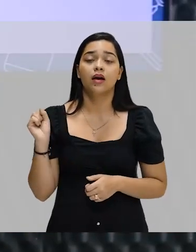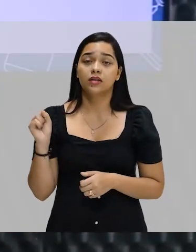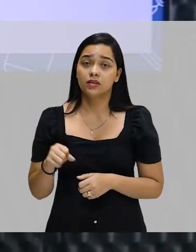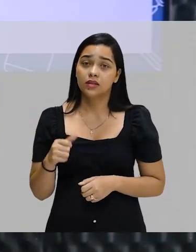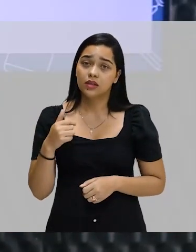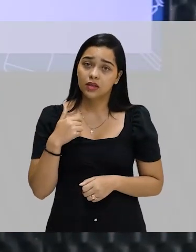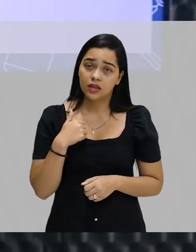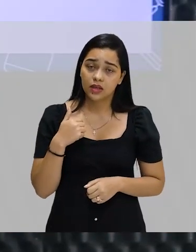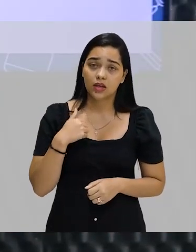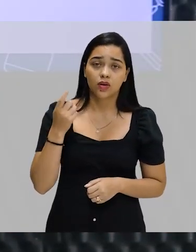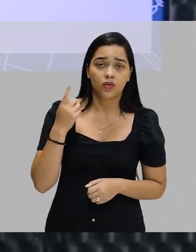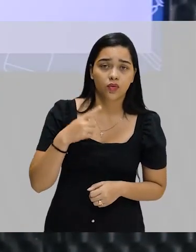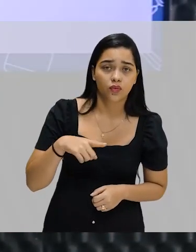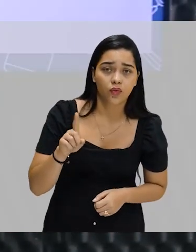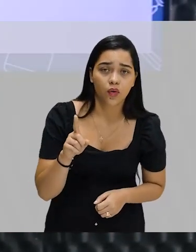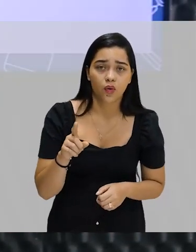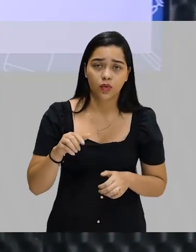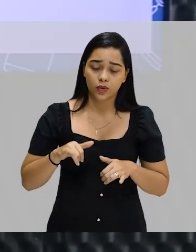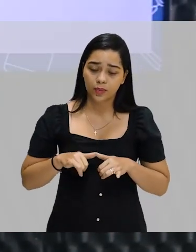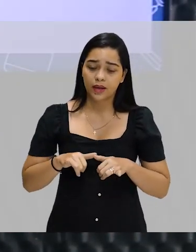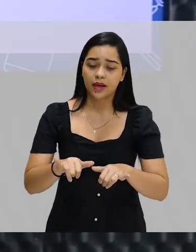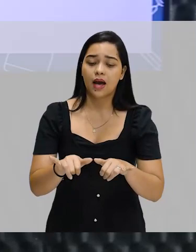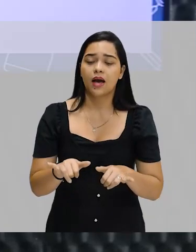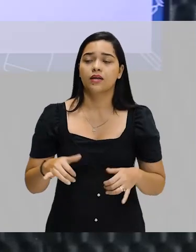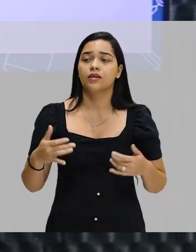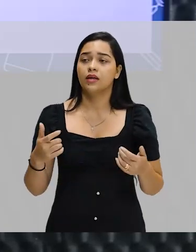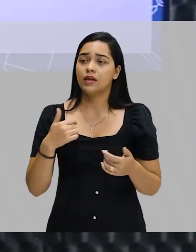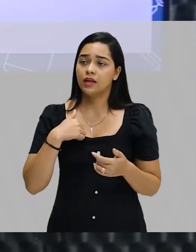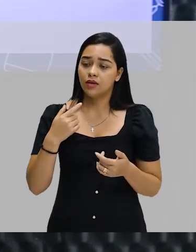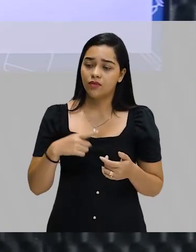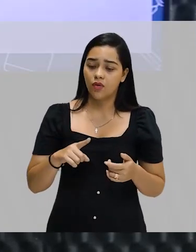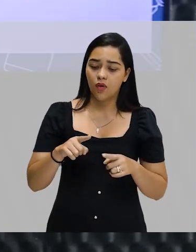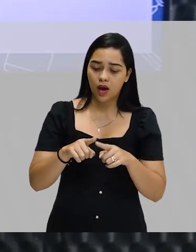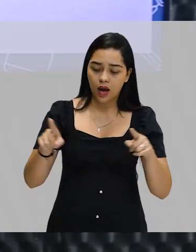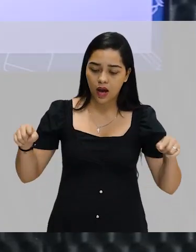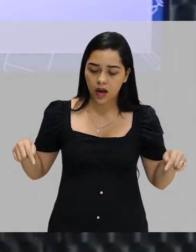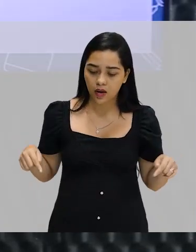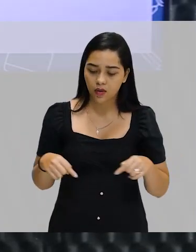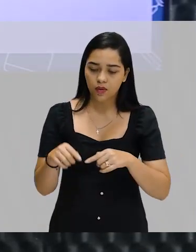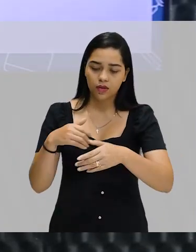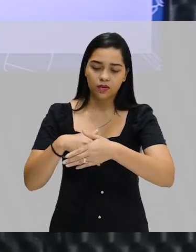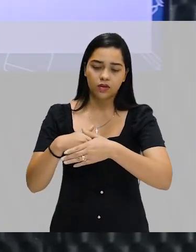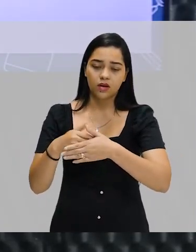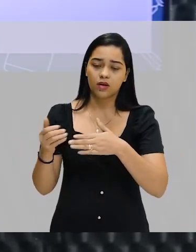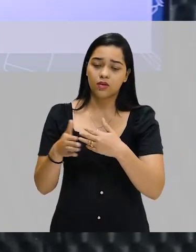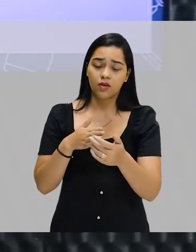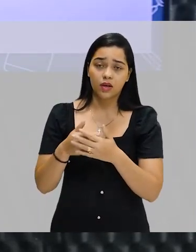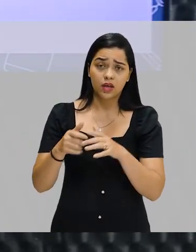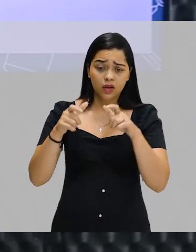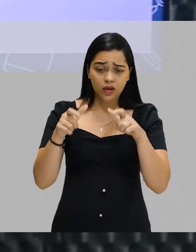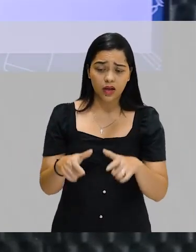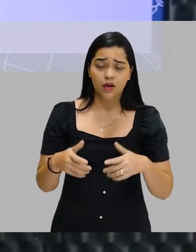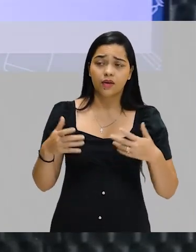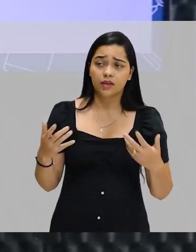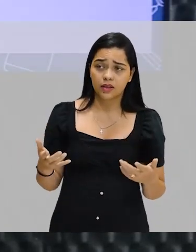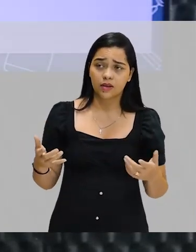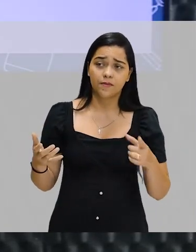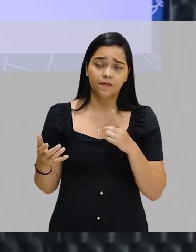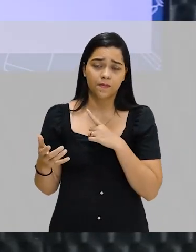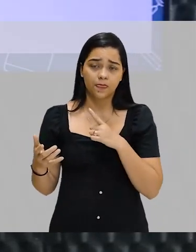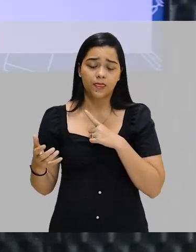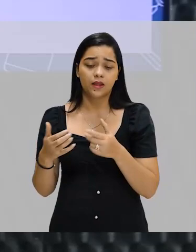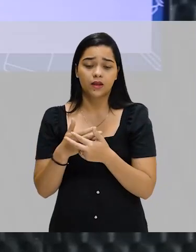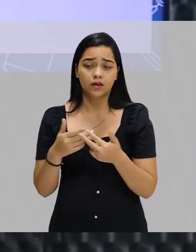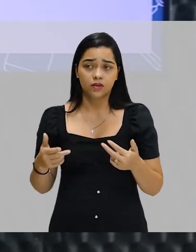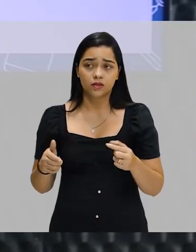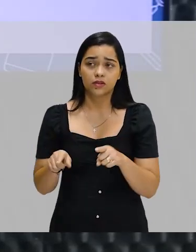eu vou ao mercado, eu vou à quadra, eu vou a qualquer lugar, tá bom? Então, dessas